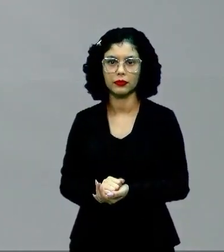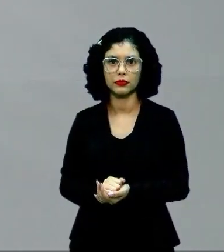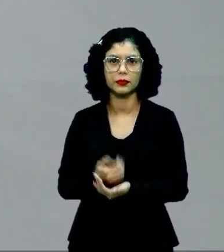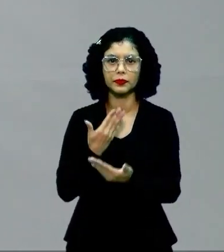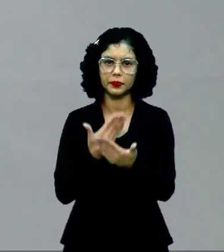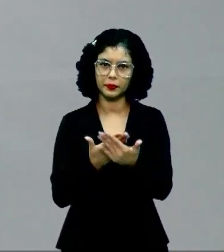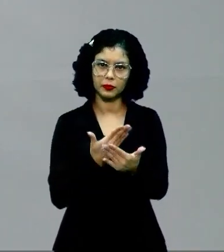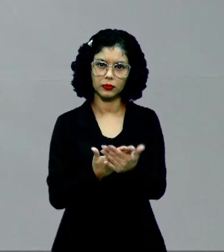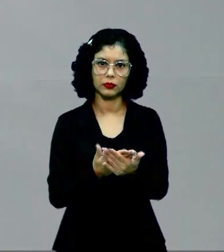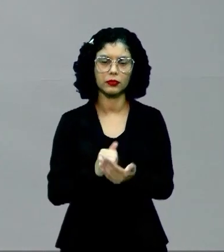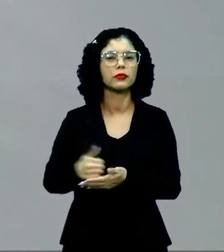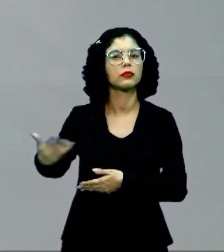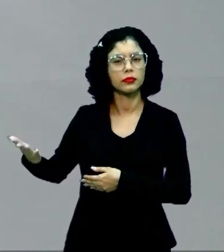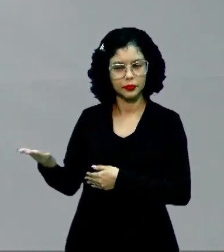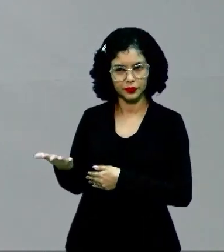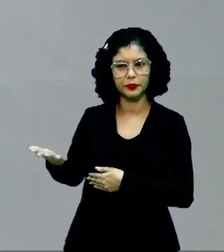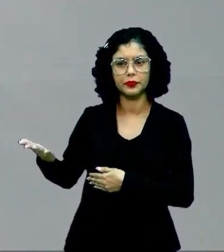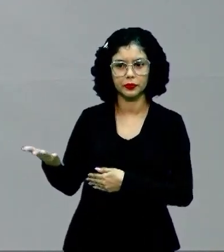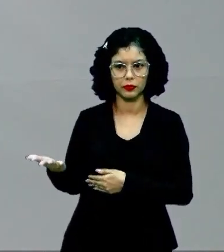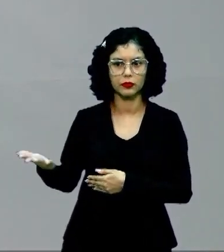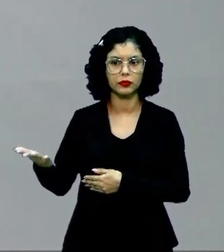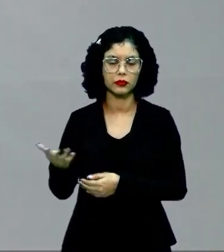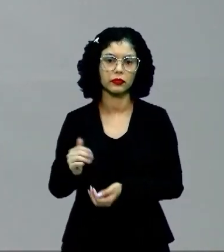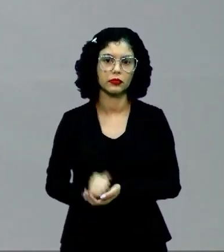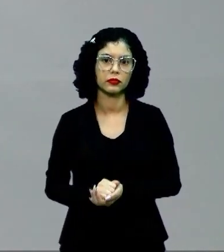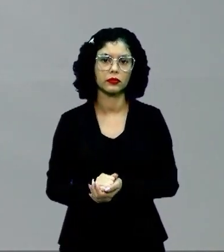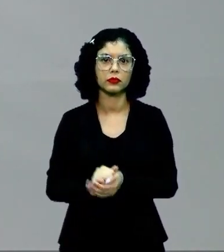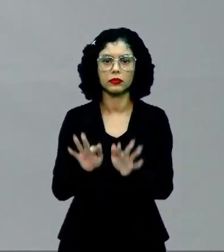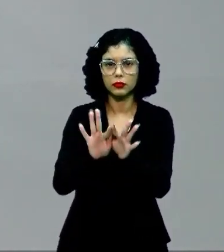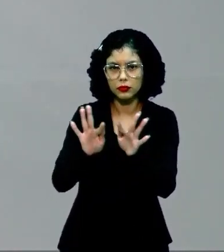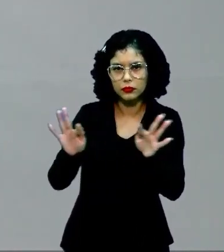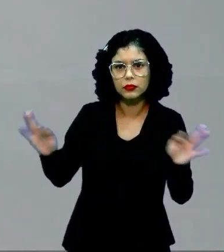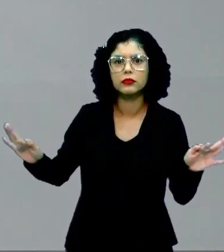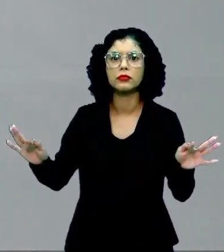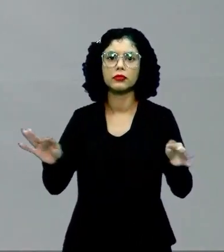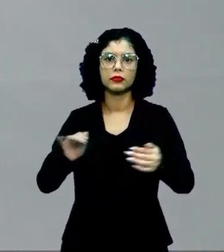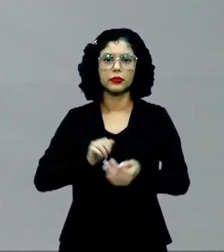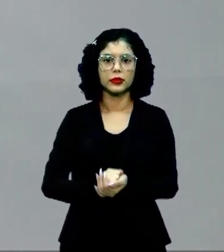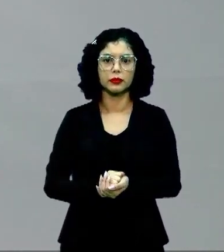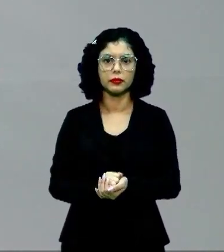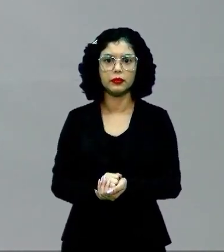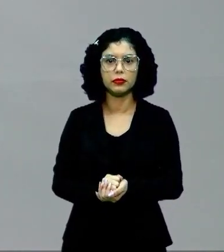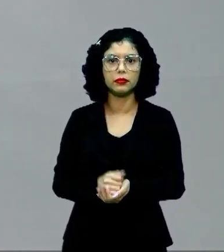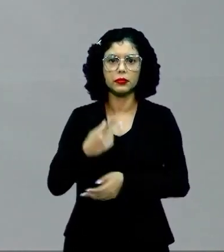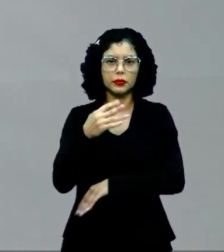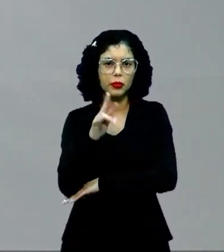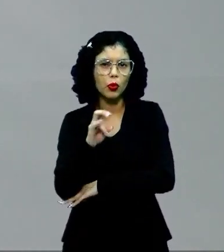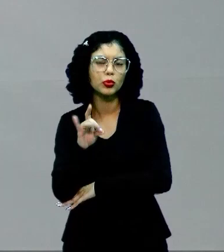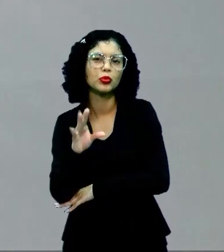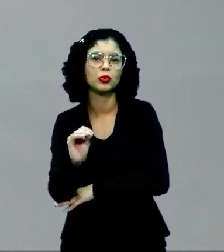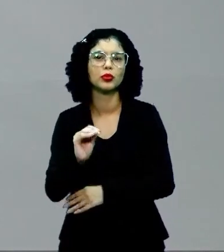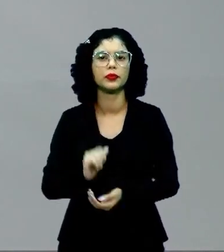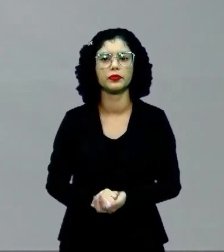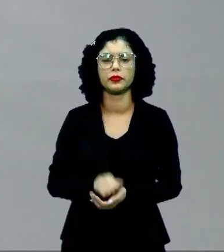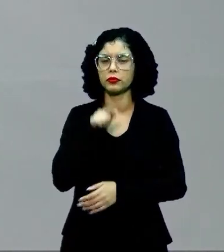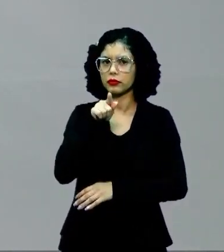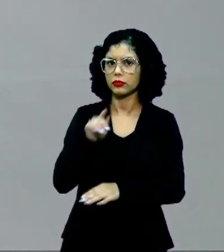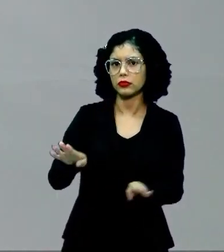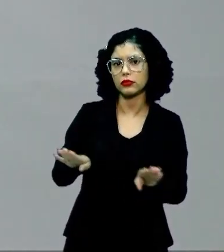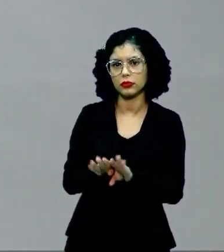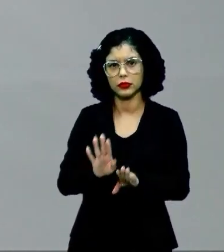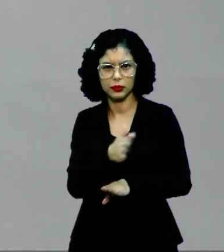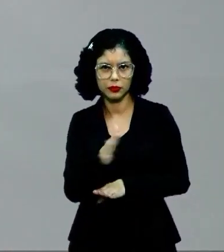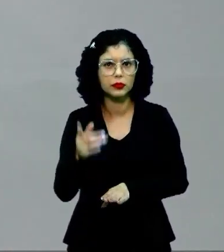Aquela aulazinha básica lá de oração, frase, período. Você talvez